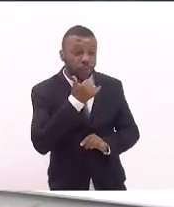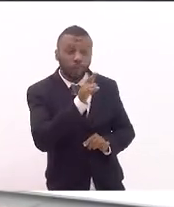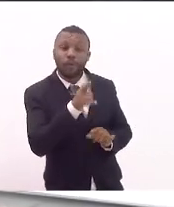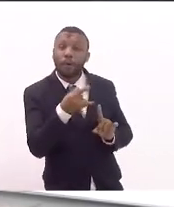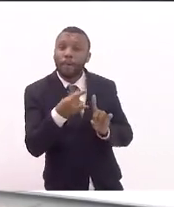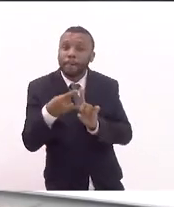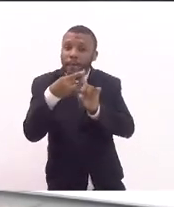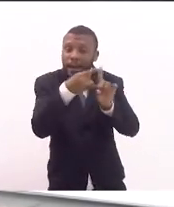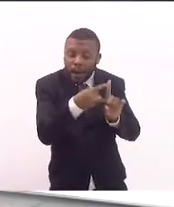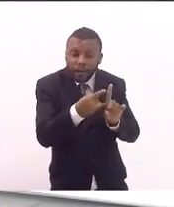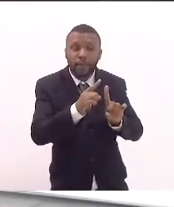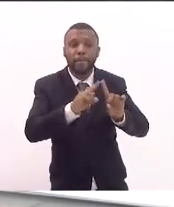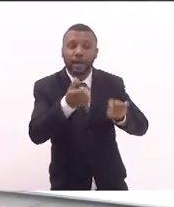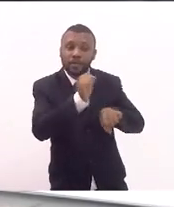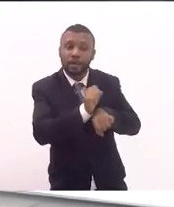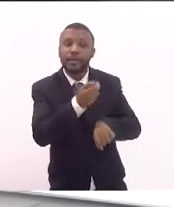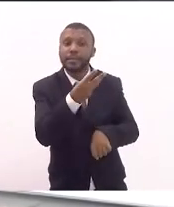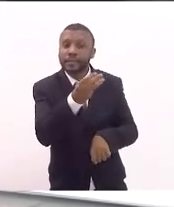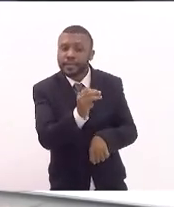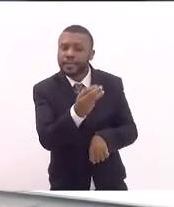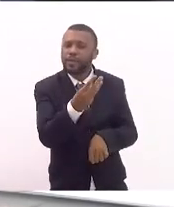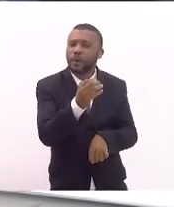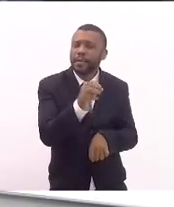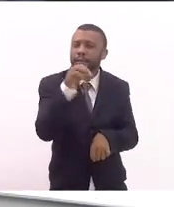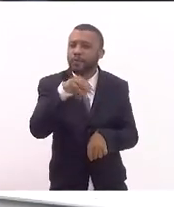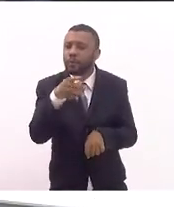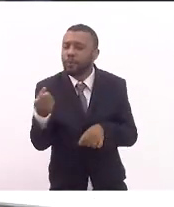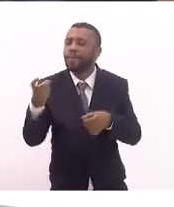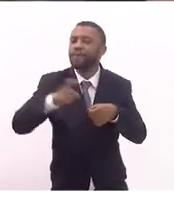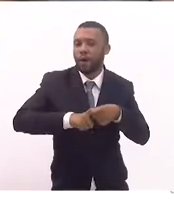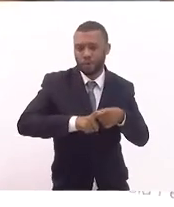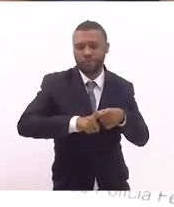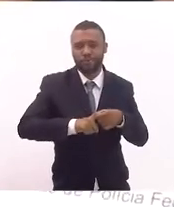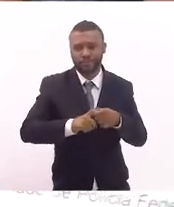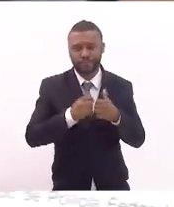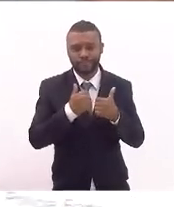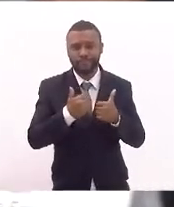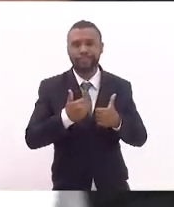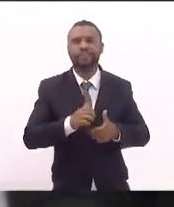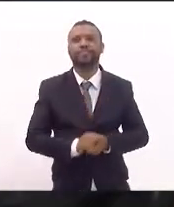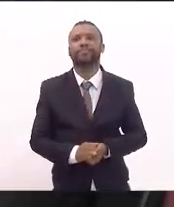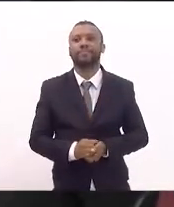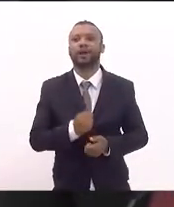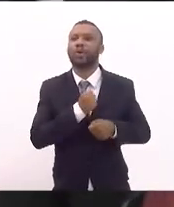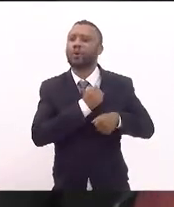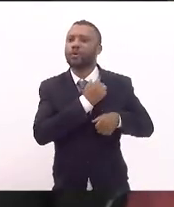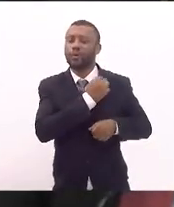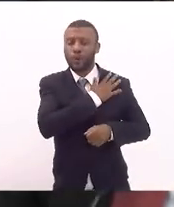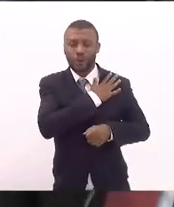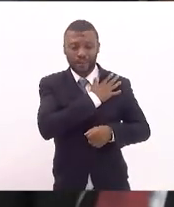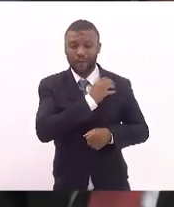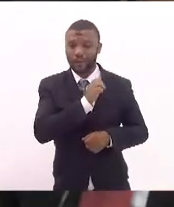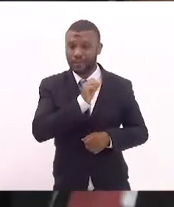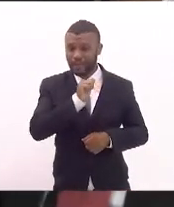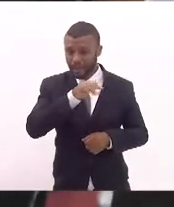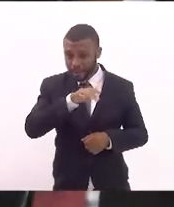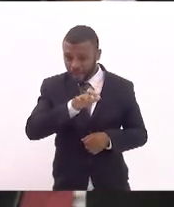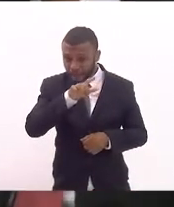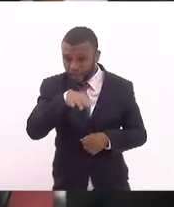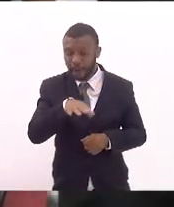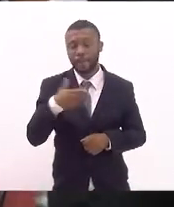eu volto em 30, 40 minutos. Não, não vou estar dando a tua live, não, desculpa aí. Coronel é um amigo querido aqui. Valeu, comando.